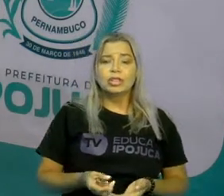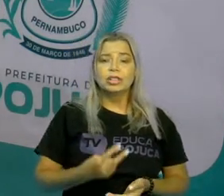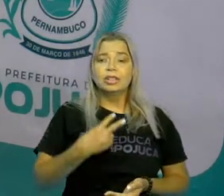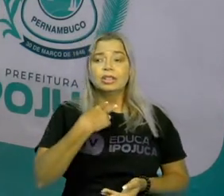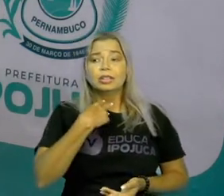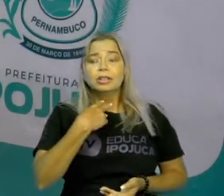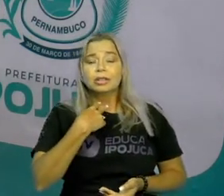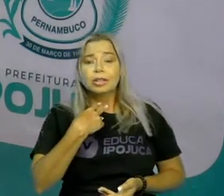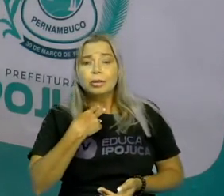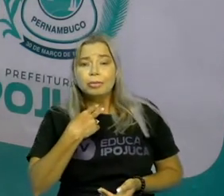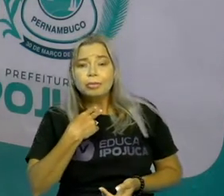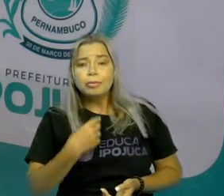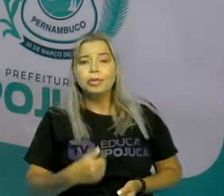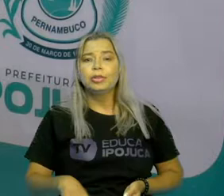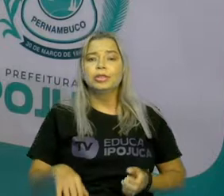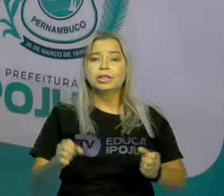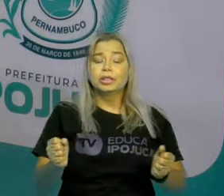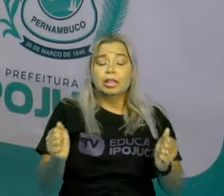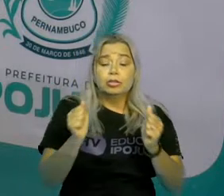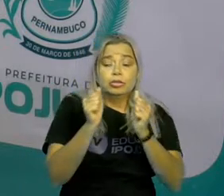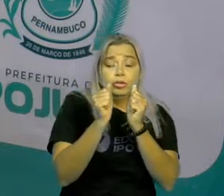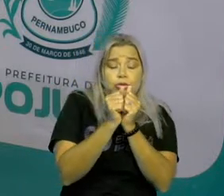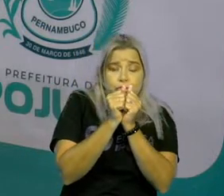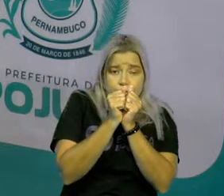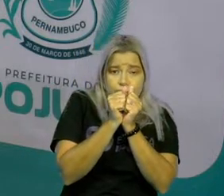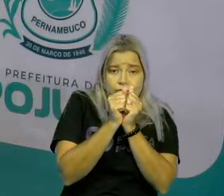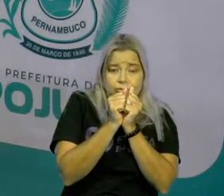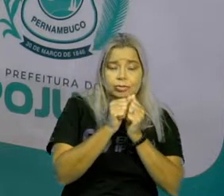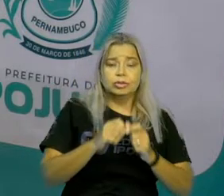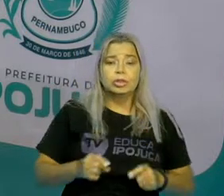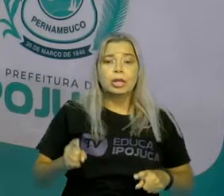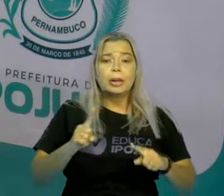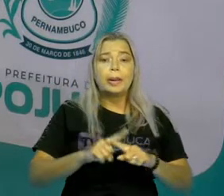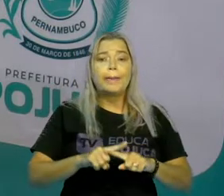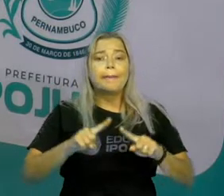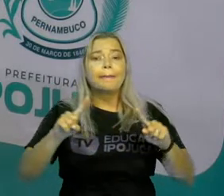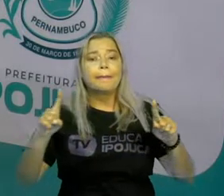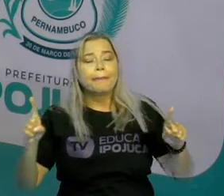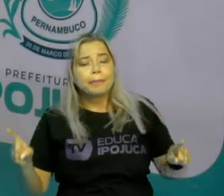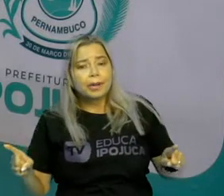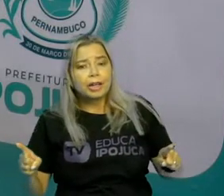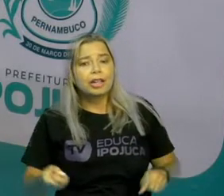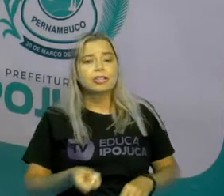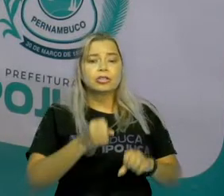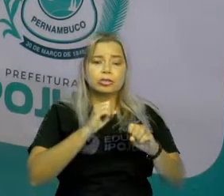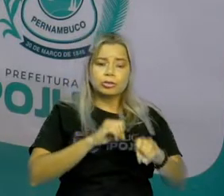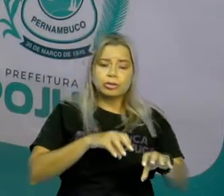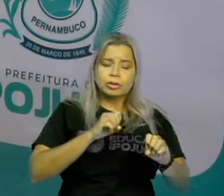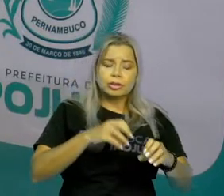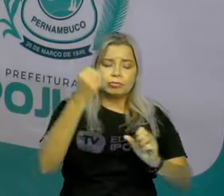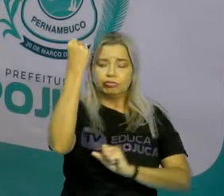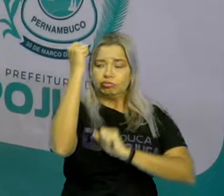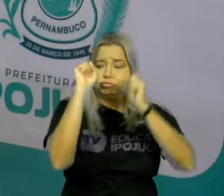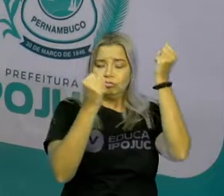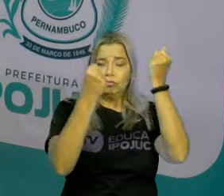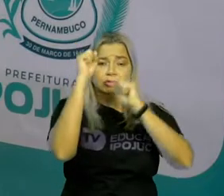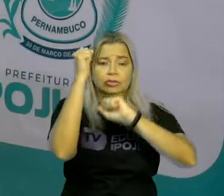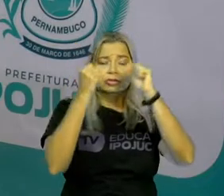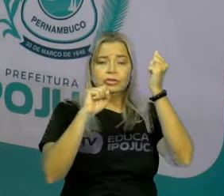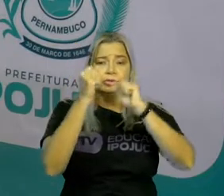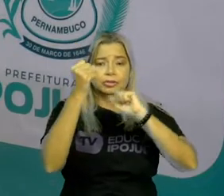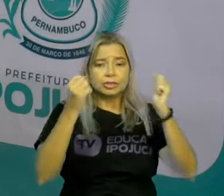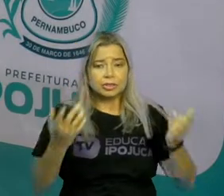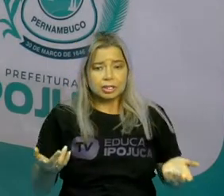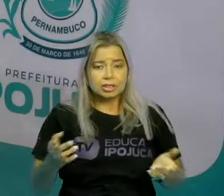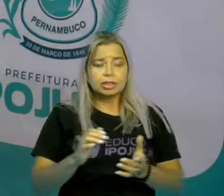faz uma forma de que a educação física, a forma de ludicidade, de rir, de se movimentar, também esteja aqui, ó, nesse